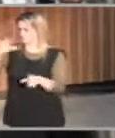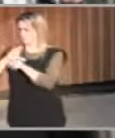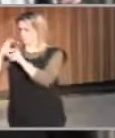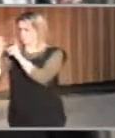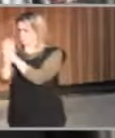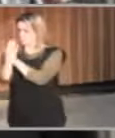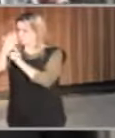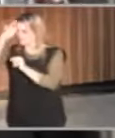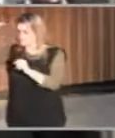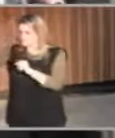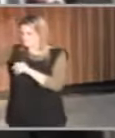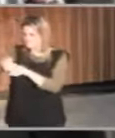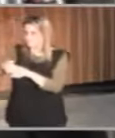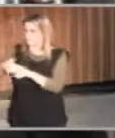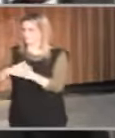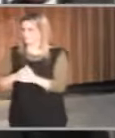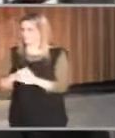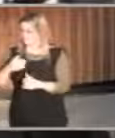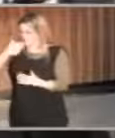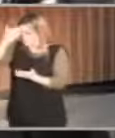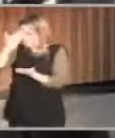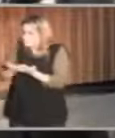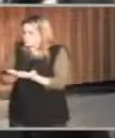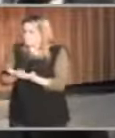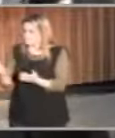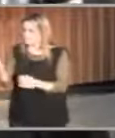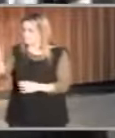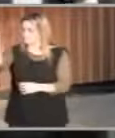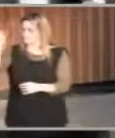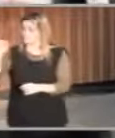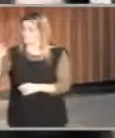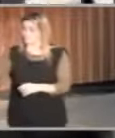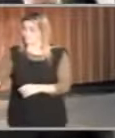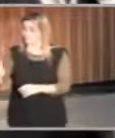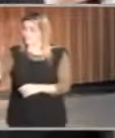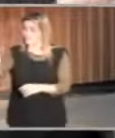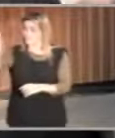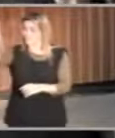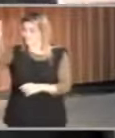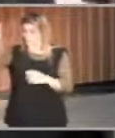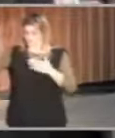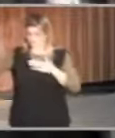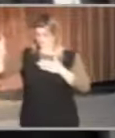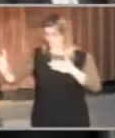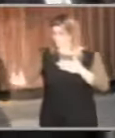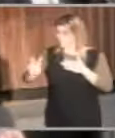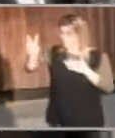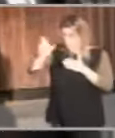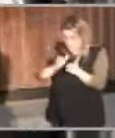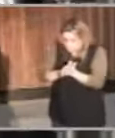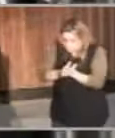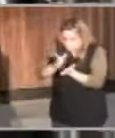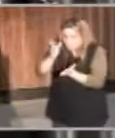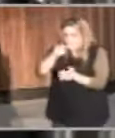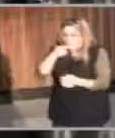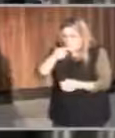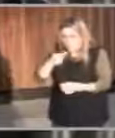eu continuo crendo que esse princípio não mudou nas escrituras sagradas